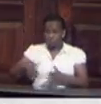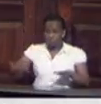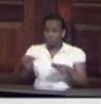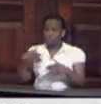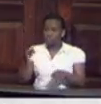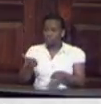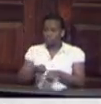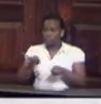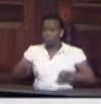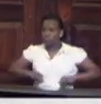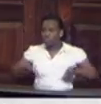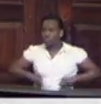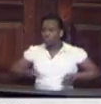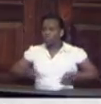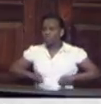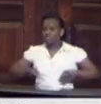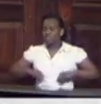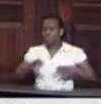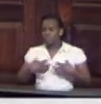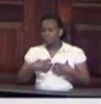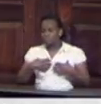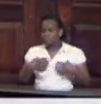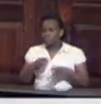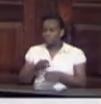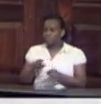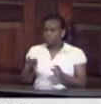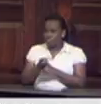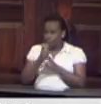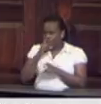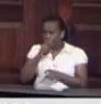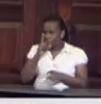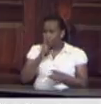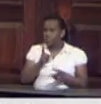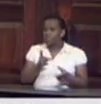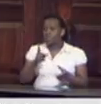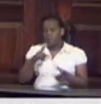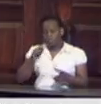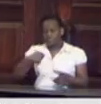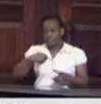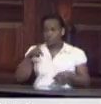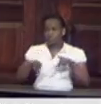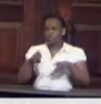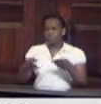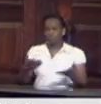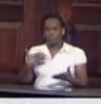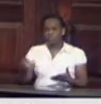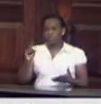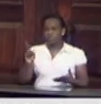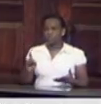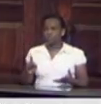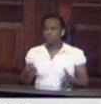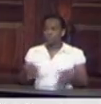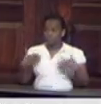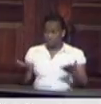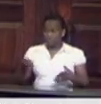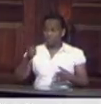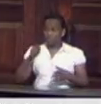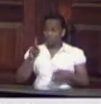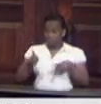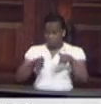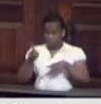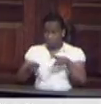míngua, se é ser contra isto, eu sou populista. Se ser